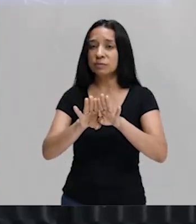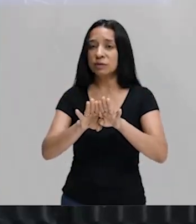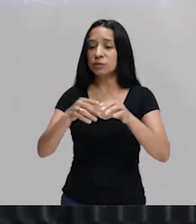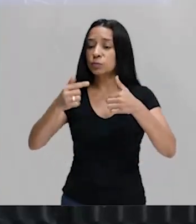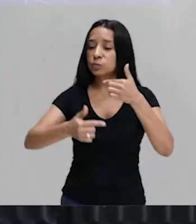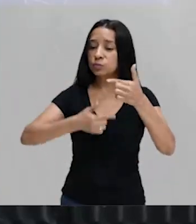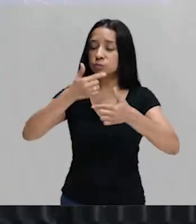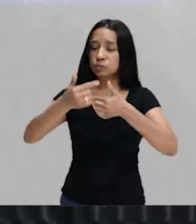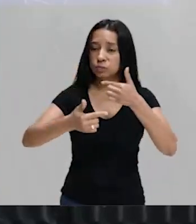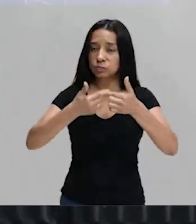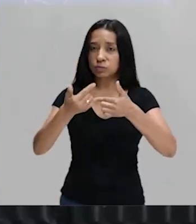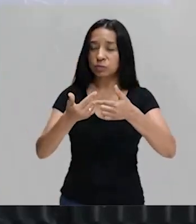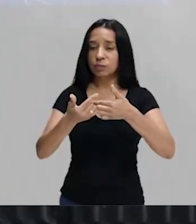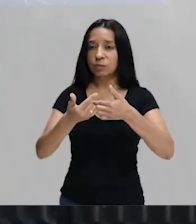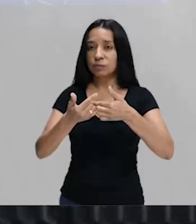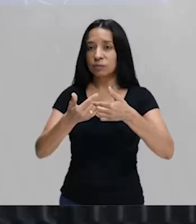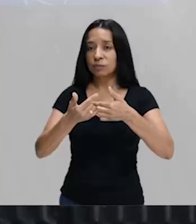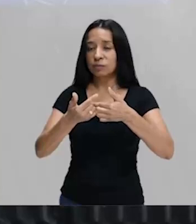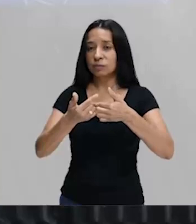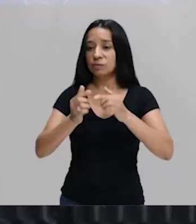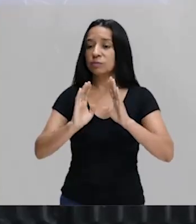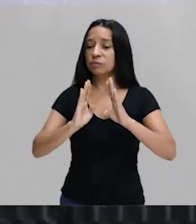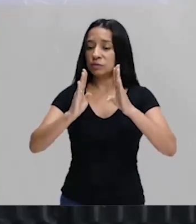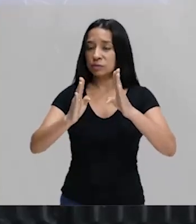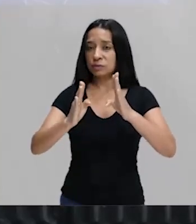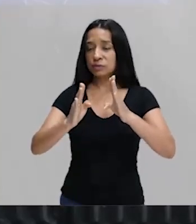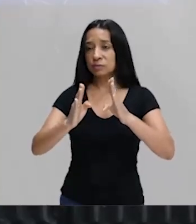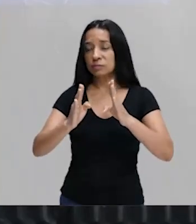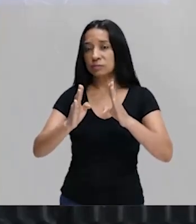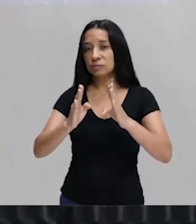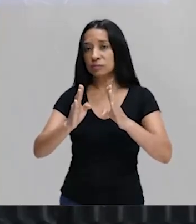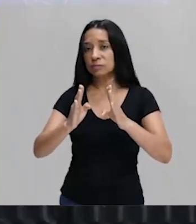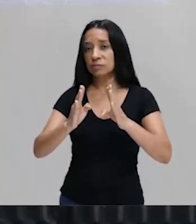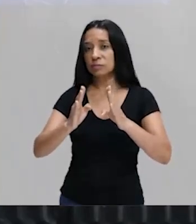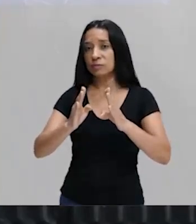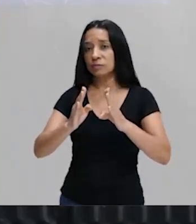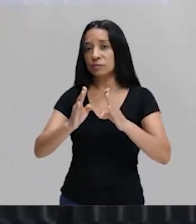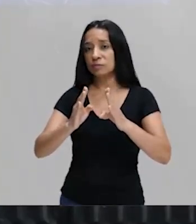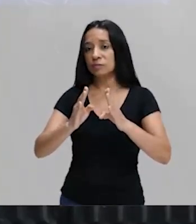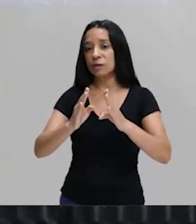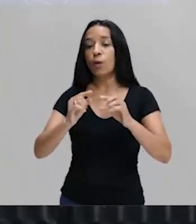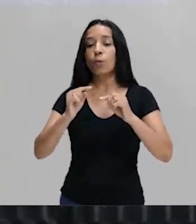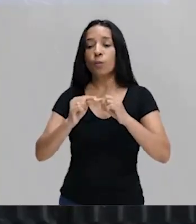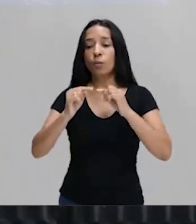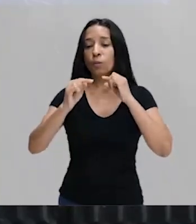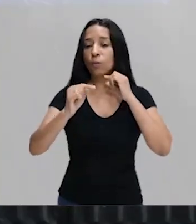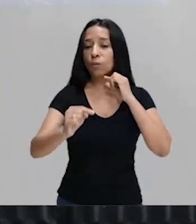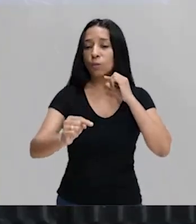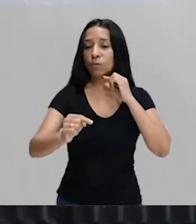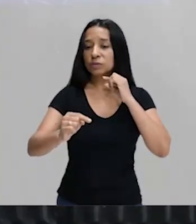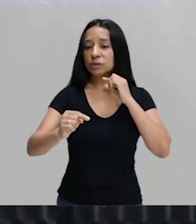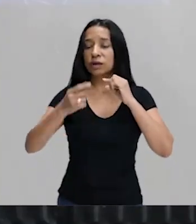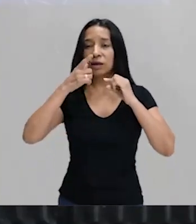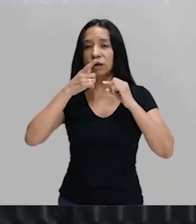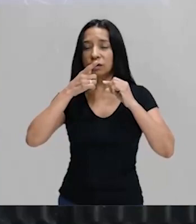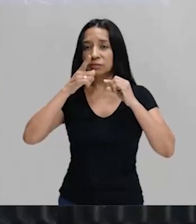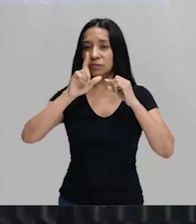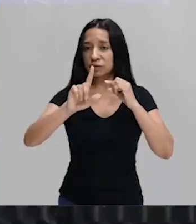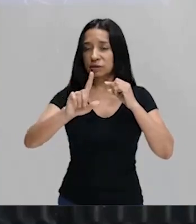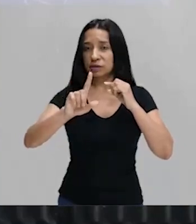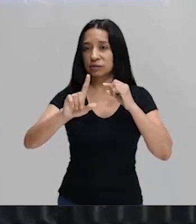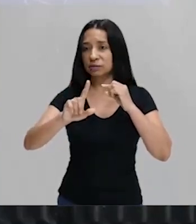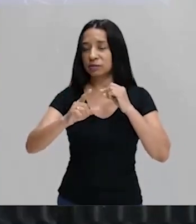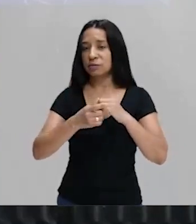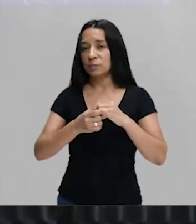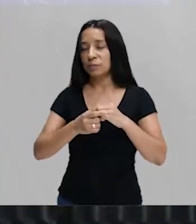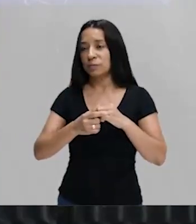também, além desse centralismo, se lutou também contra os privilégios de alguns portugueses. A